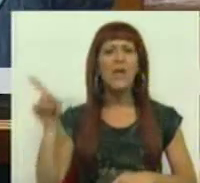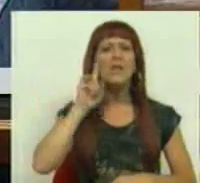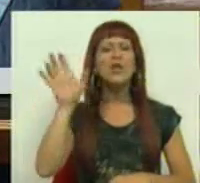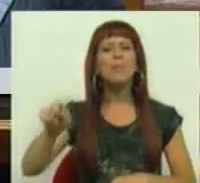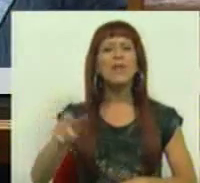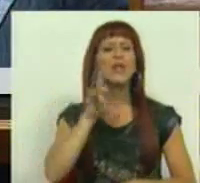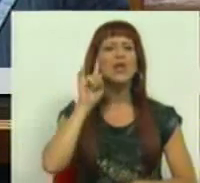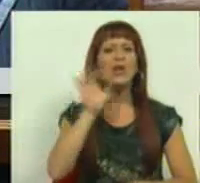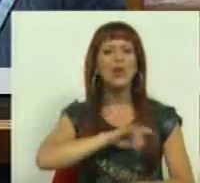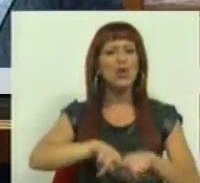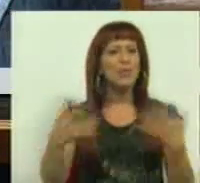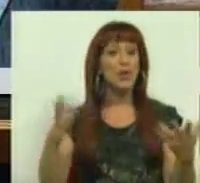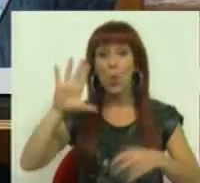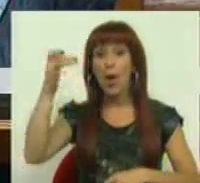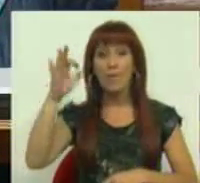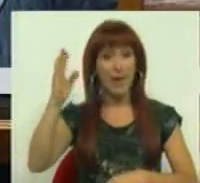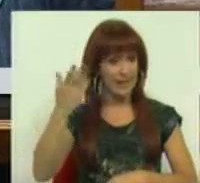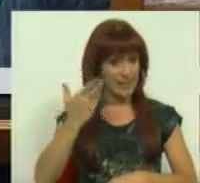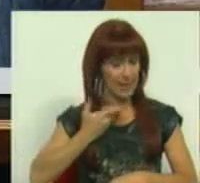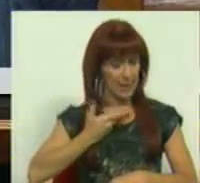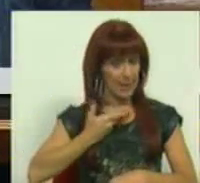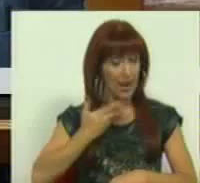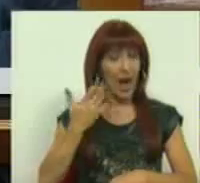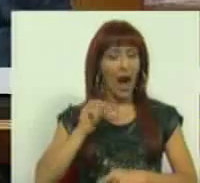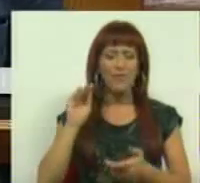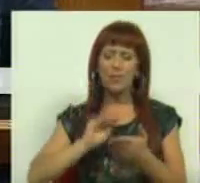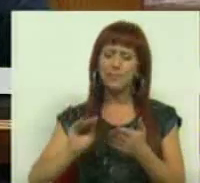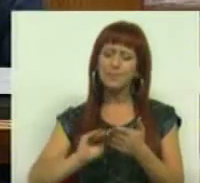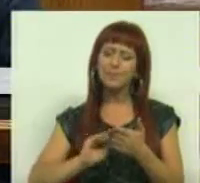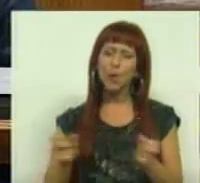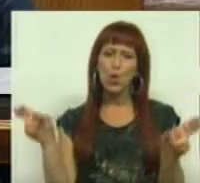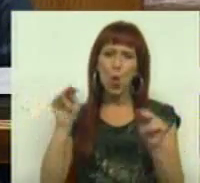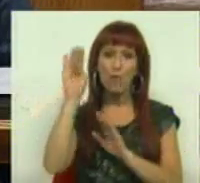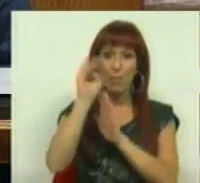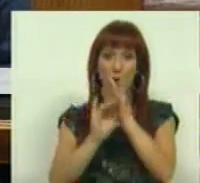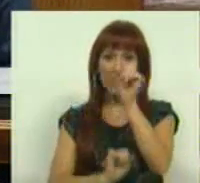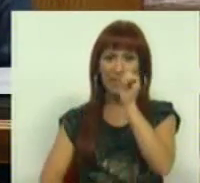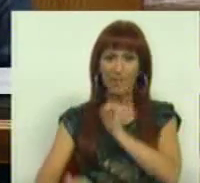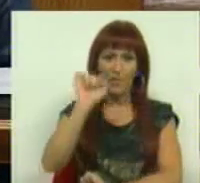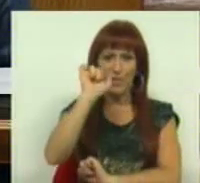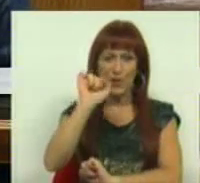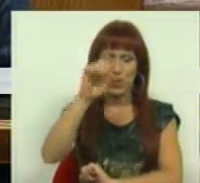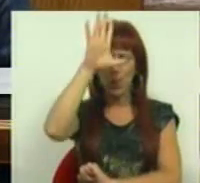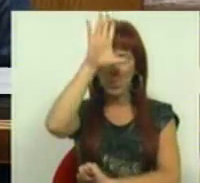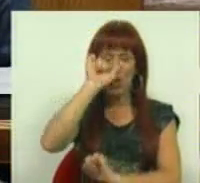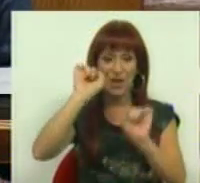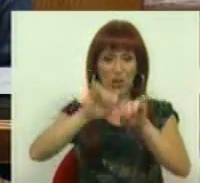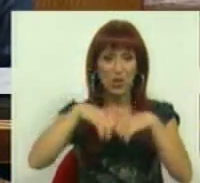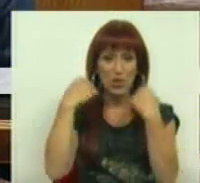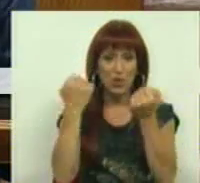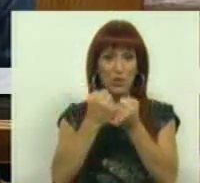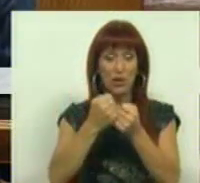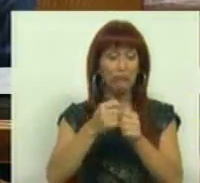senhoras deputadas, quando o PSD quer inscrever no seu novo programa que o Estado Social